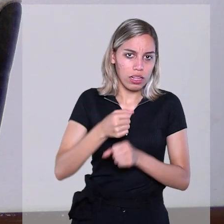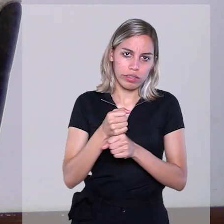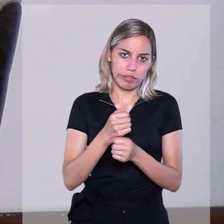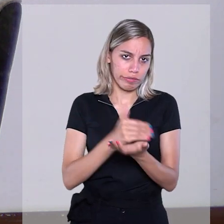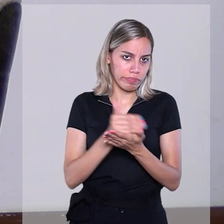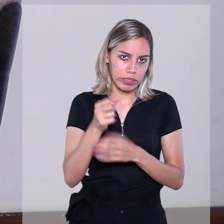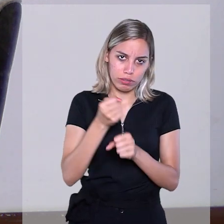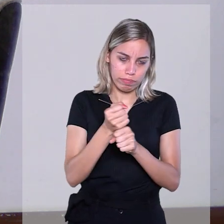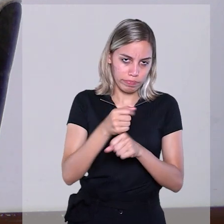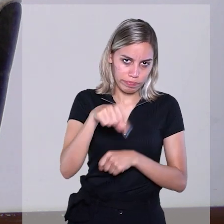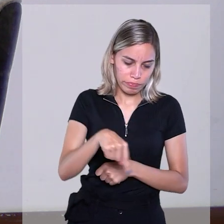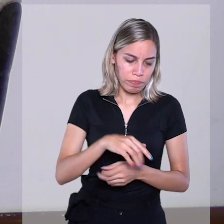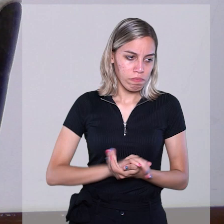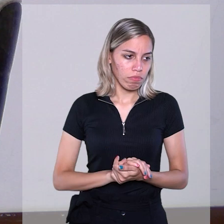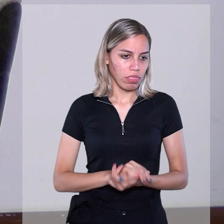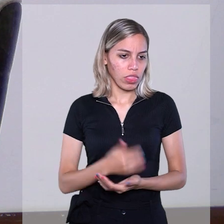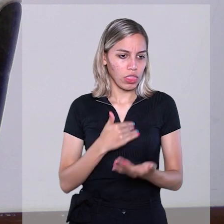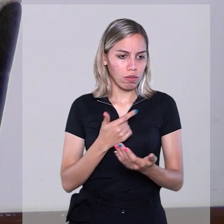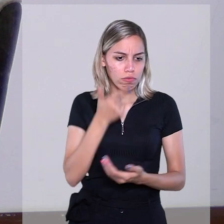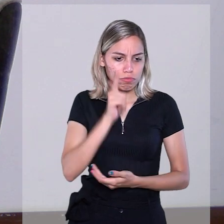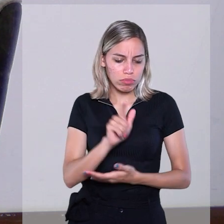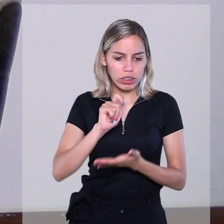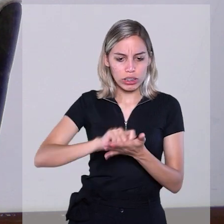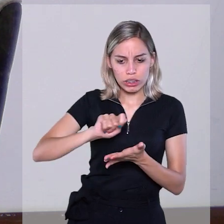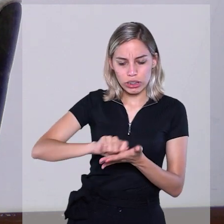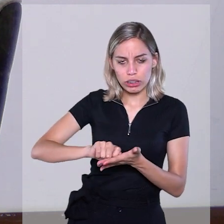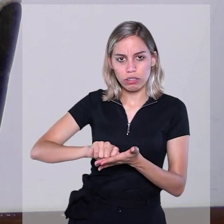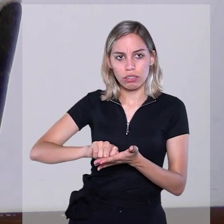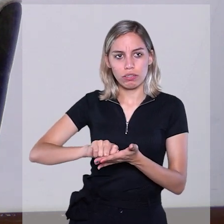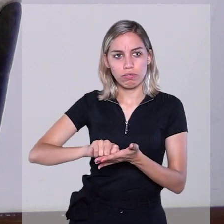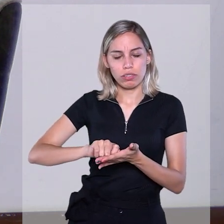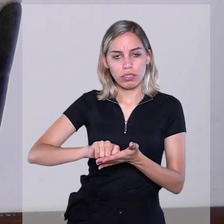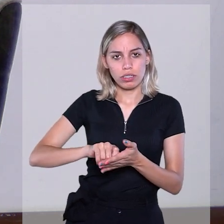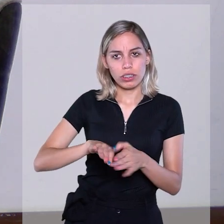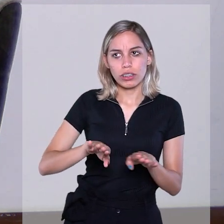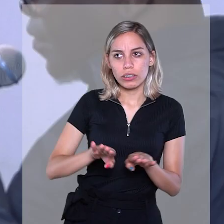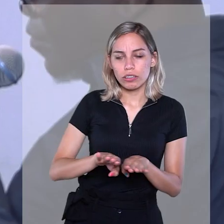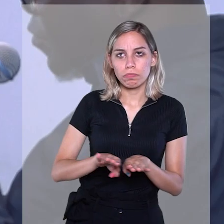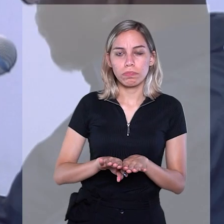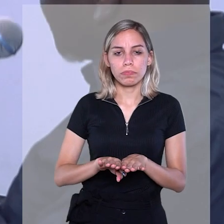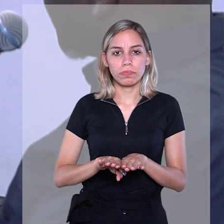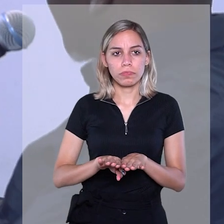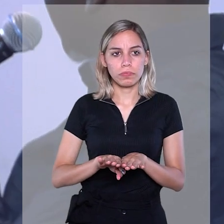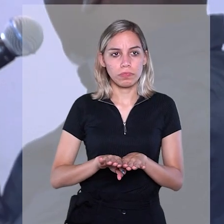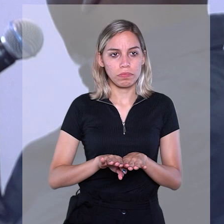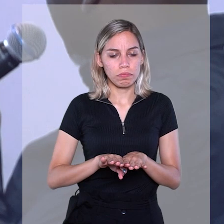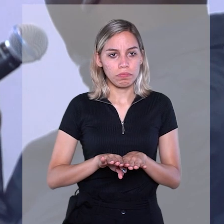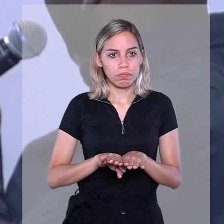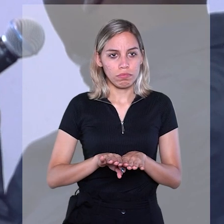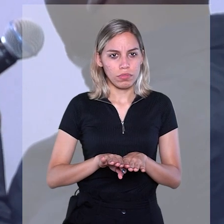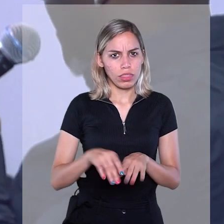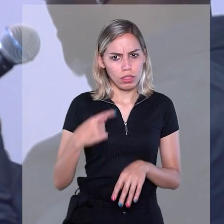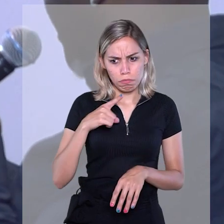com anotações, com grande parte do monstruoso acervo